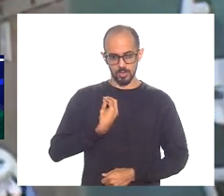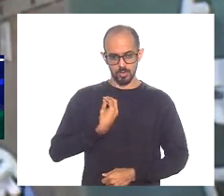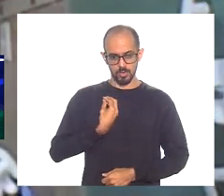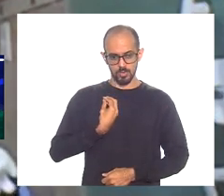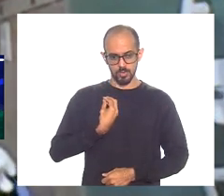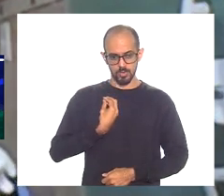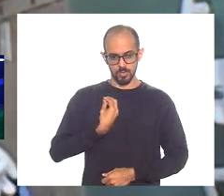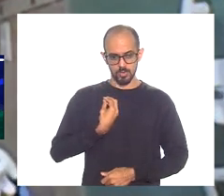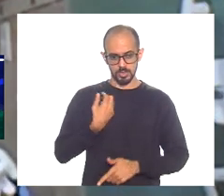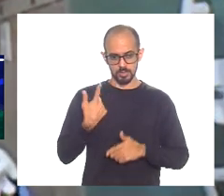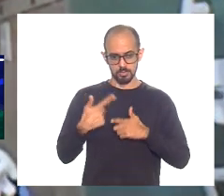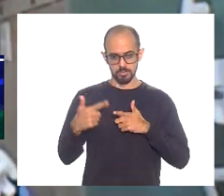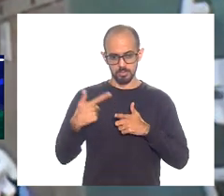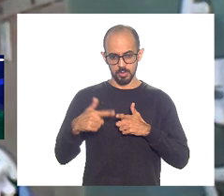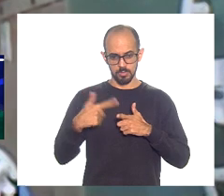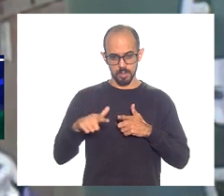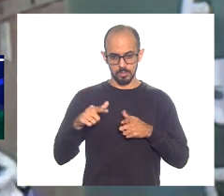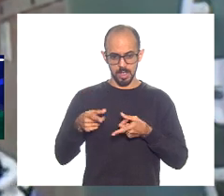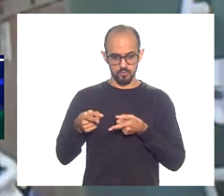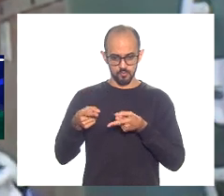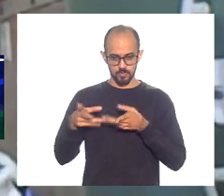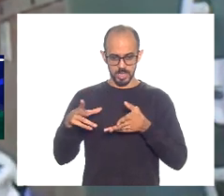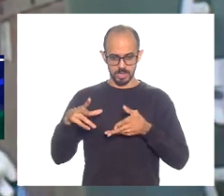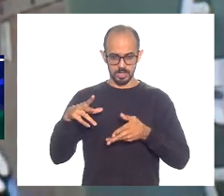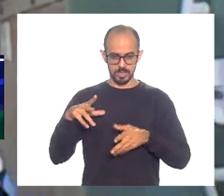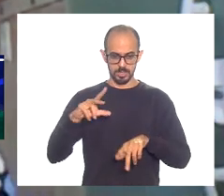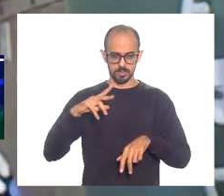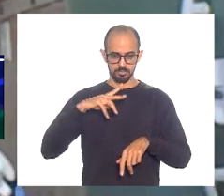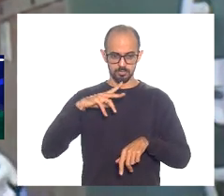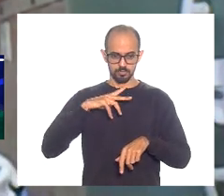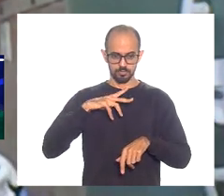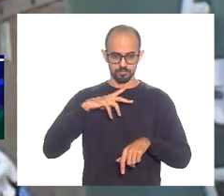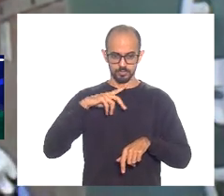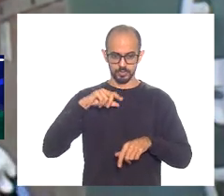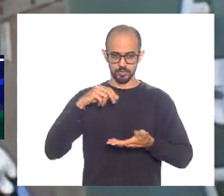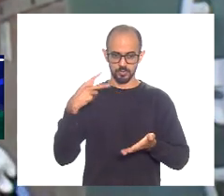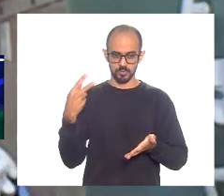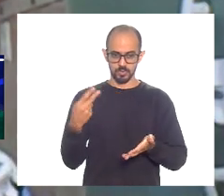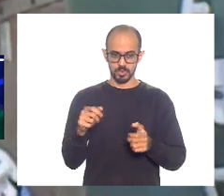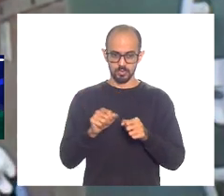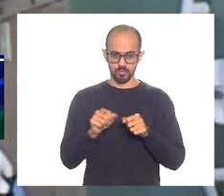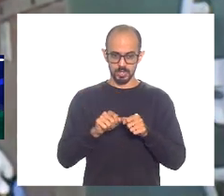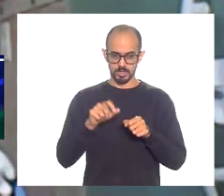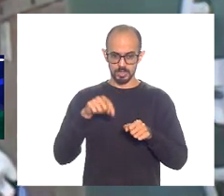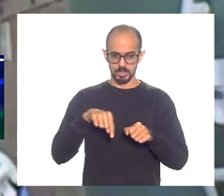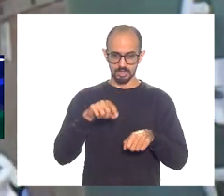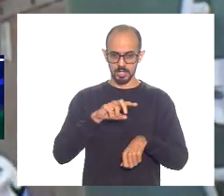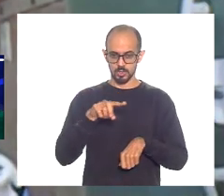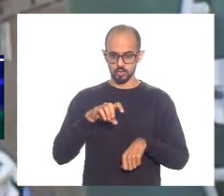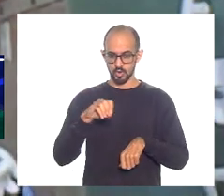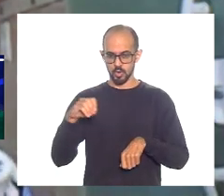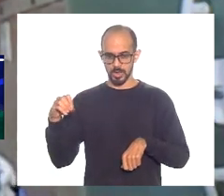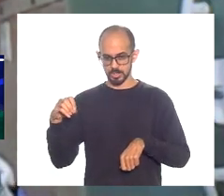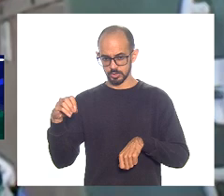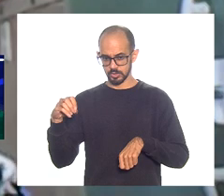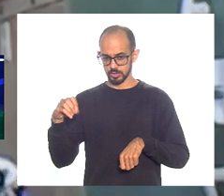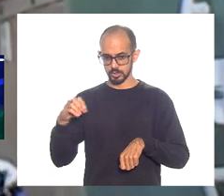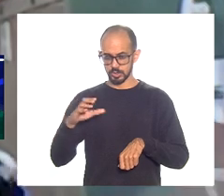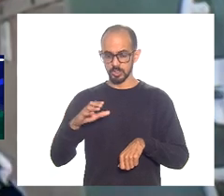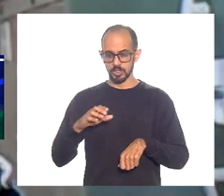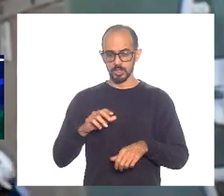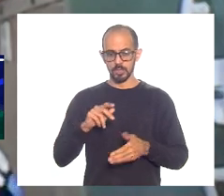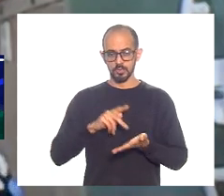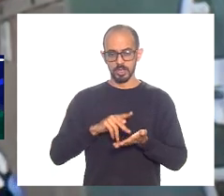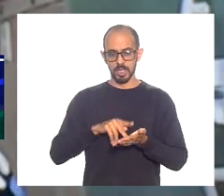da privatização da parte do saneamento que foi feito na Zona Oeste, que, na verdade, foi isso que foi feito, a